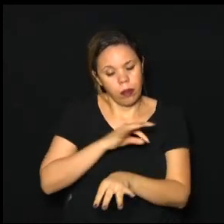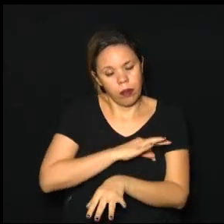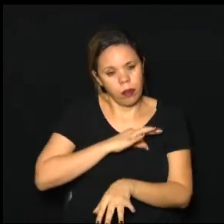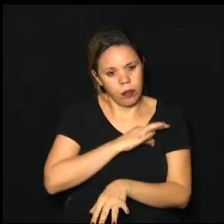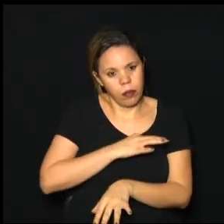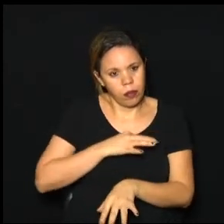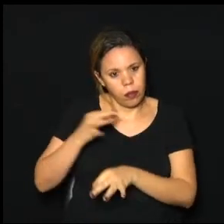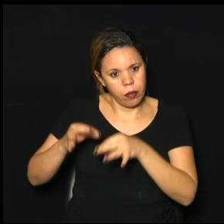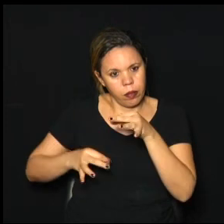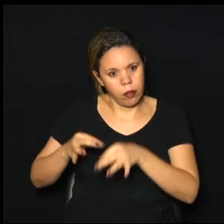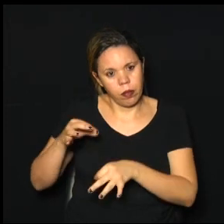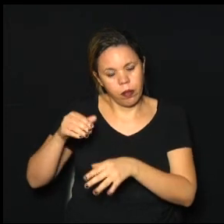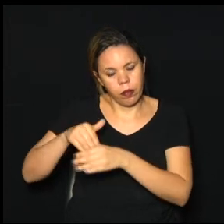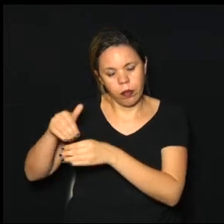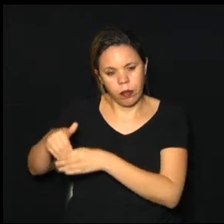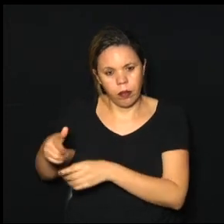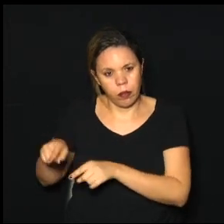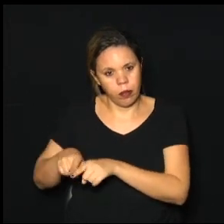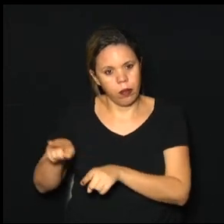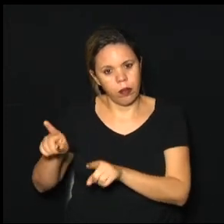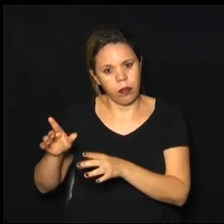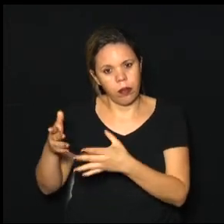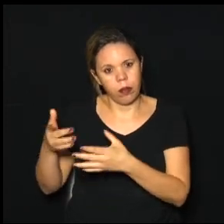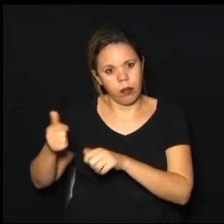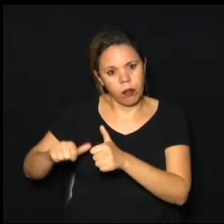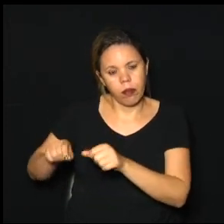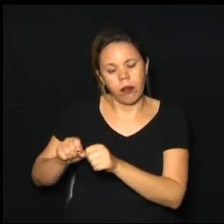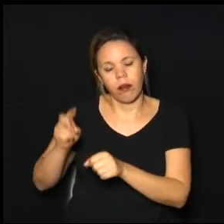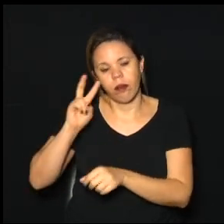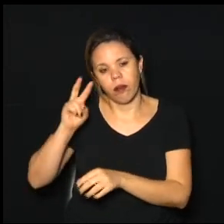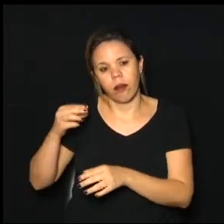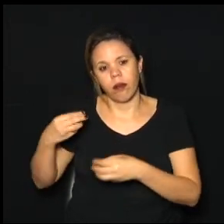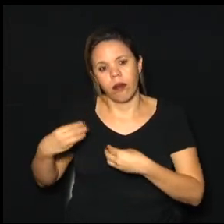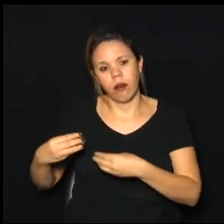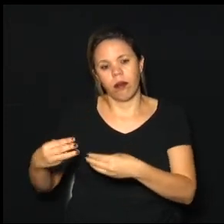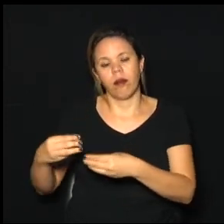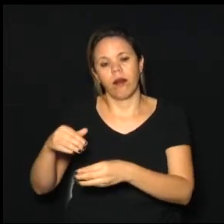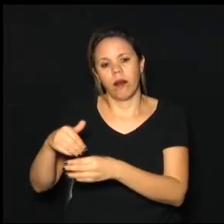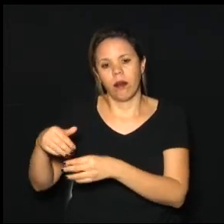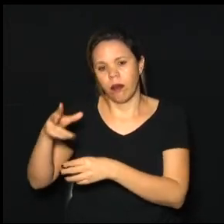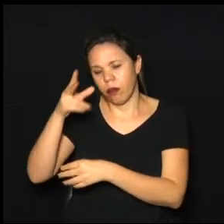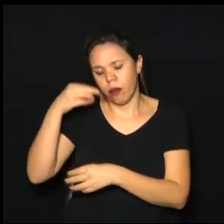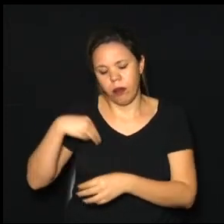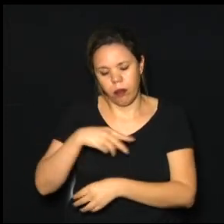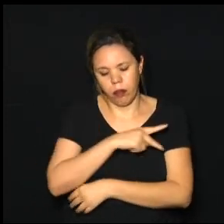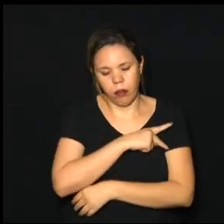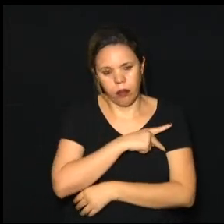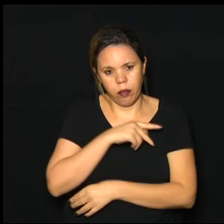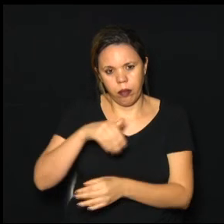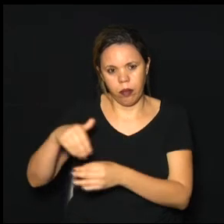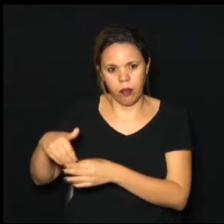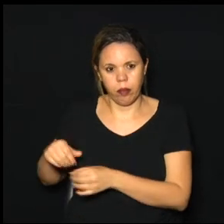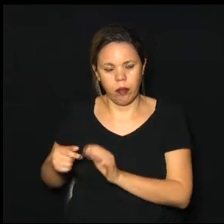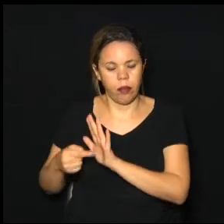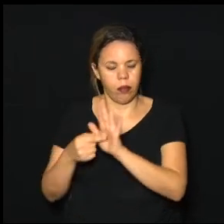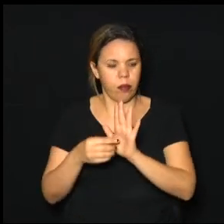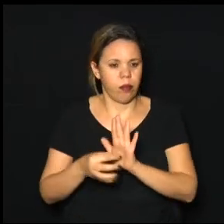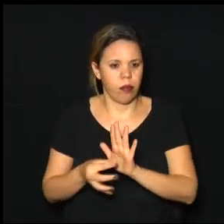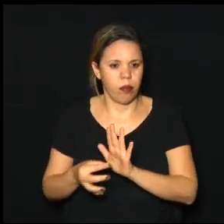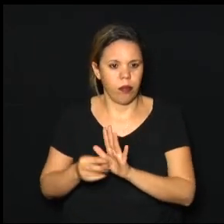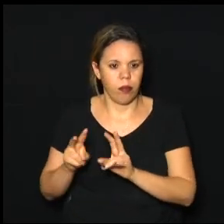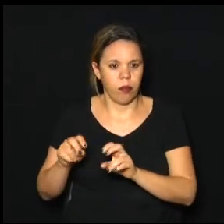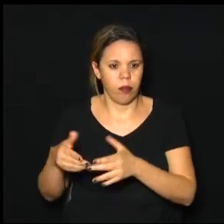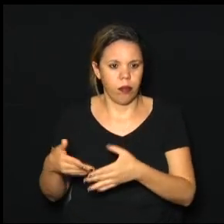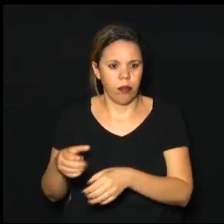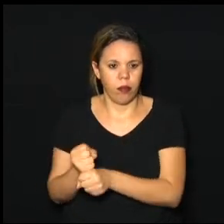Justiça Eleitoral, ela vai ser apreciada pelo Ministério Público Eleitoral, que vai se manifestar sobre